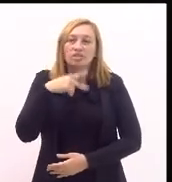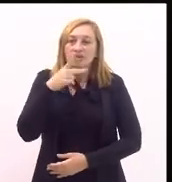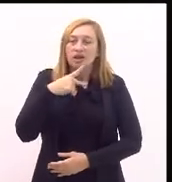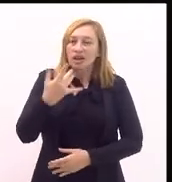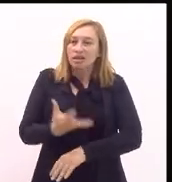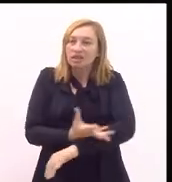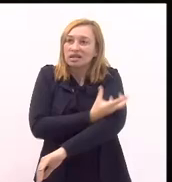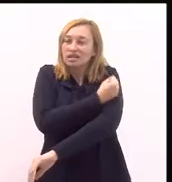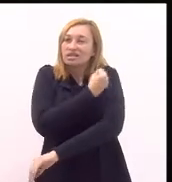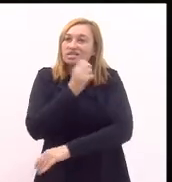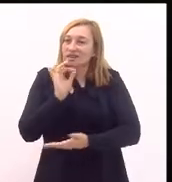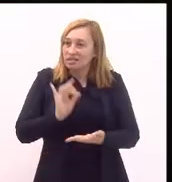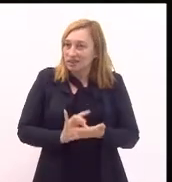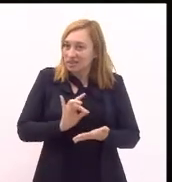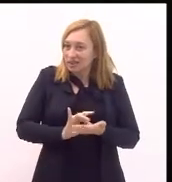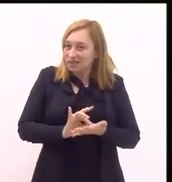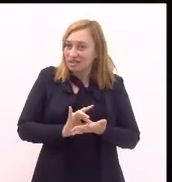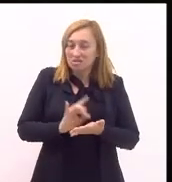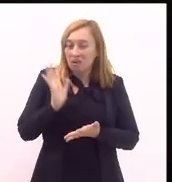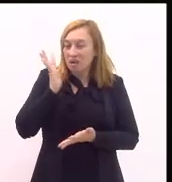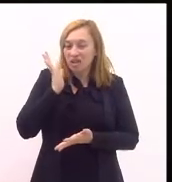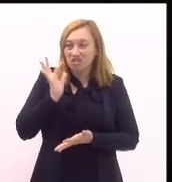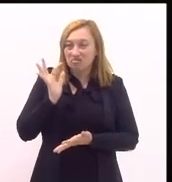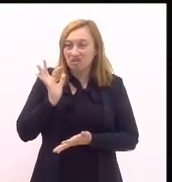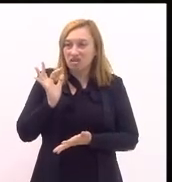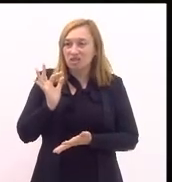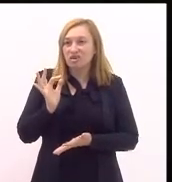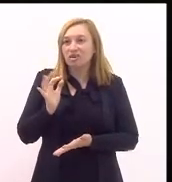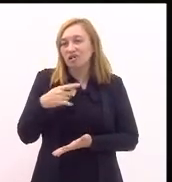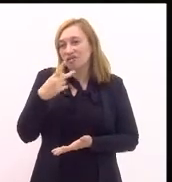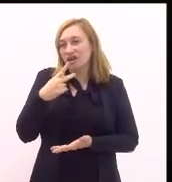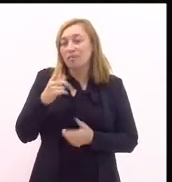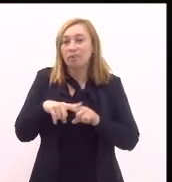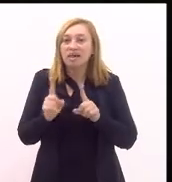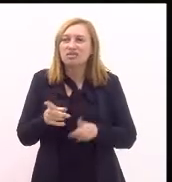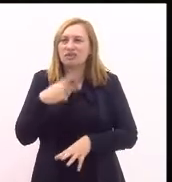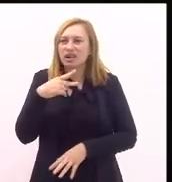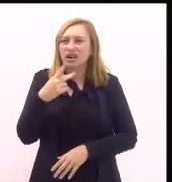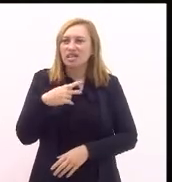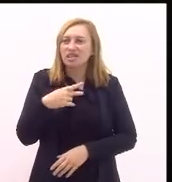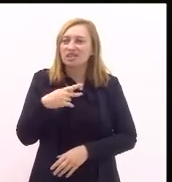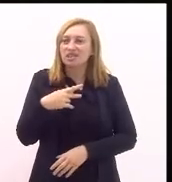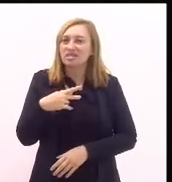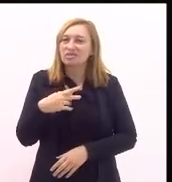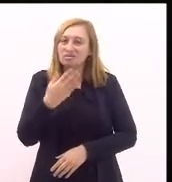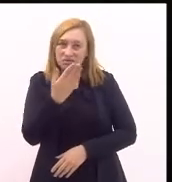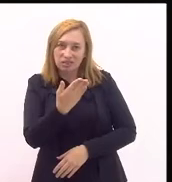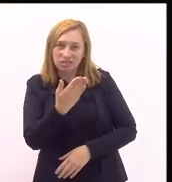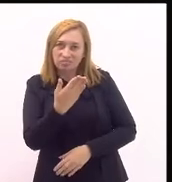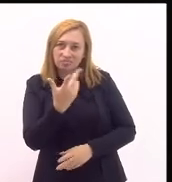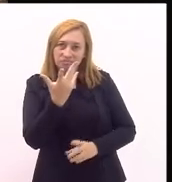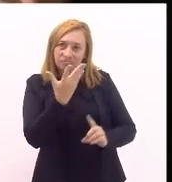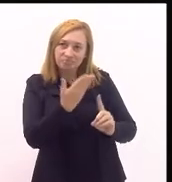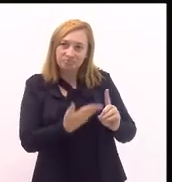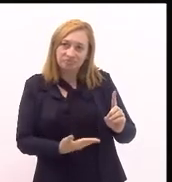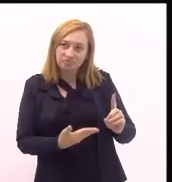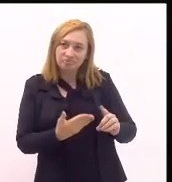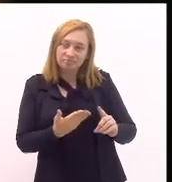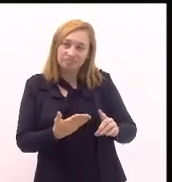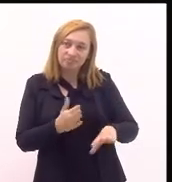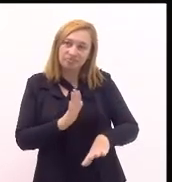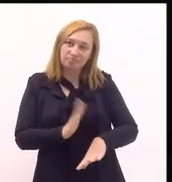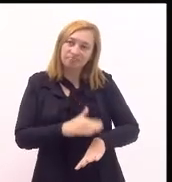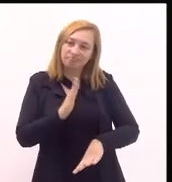realmente estou muito emocionada não esperava falar mas dizer que você merece muito